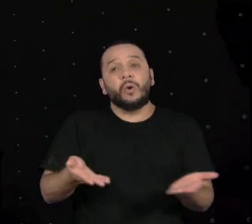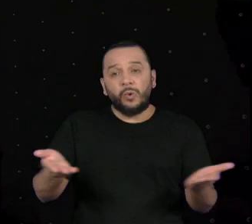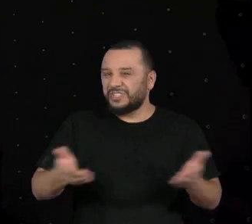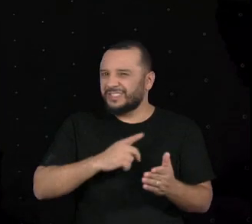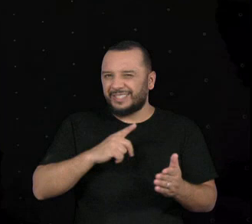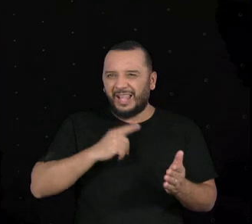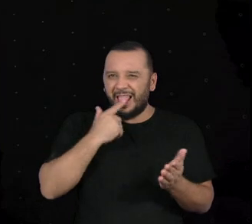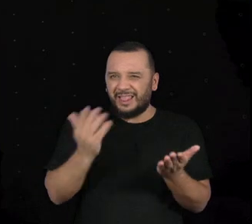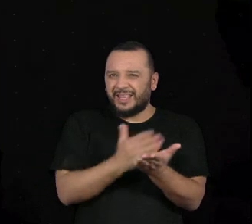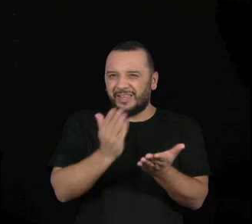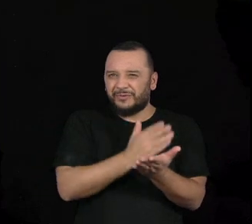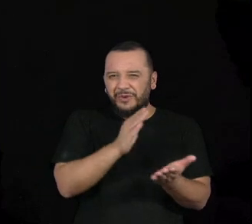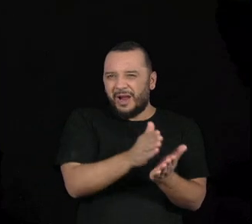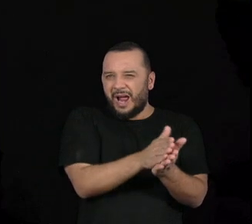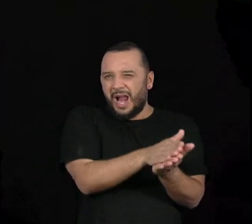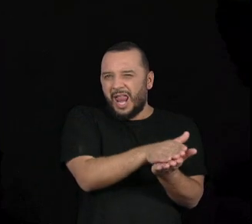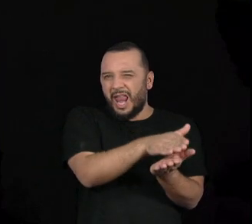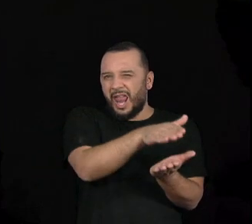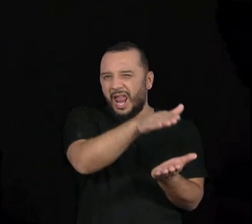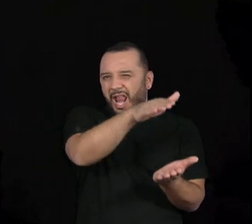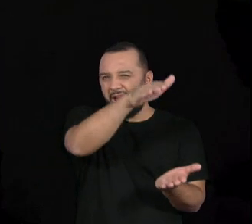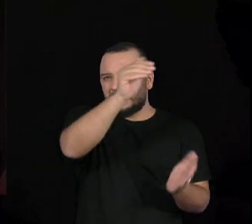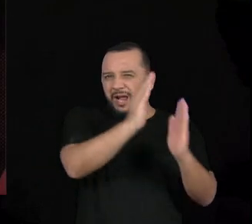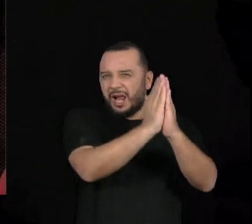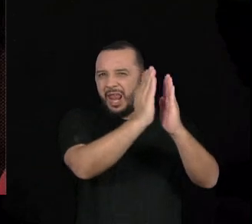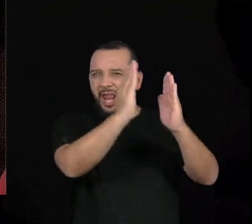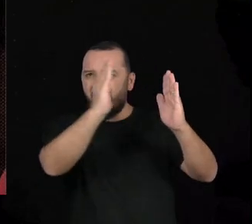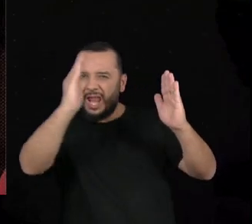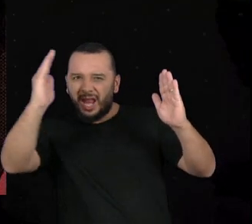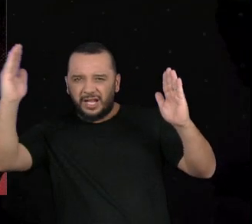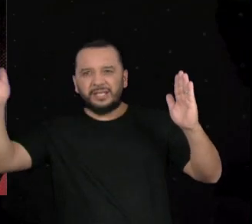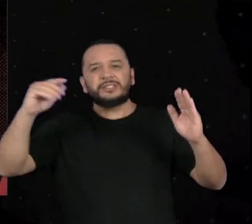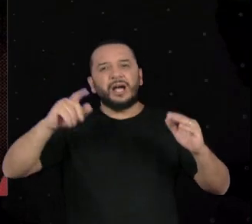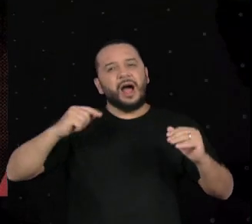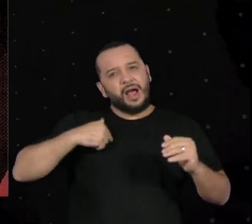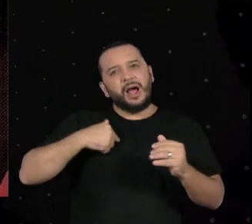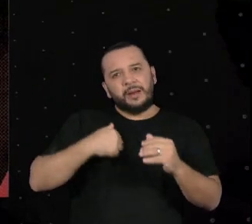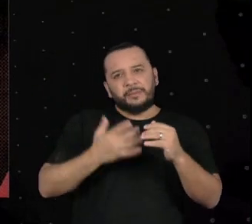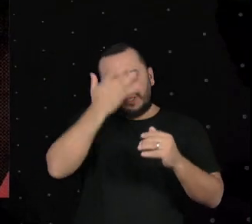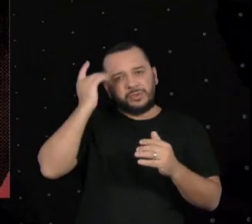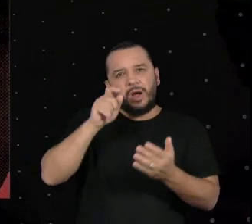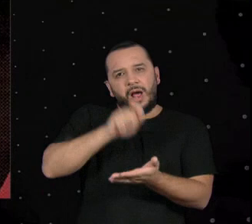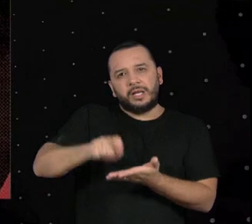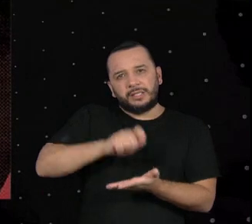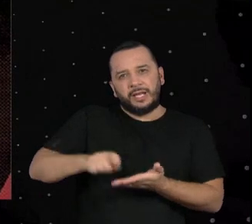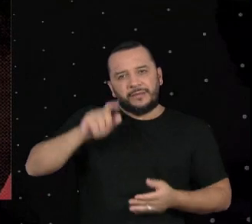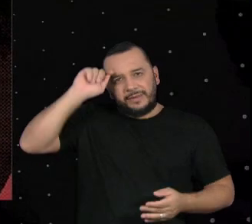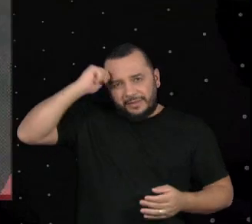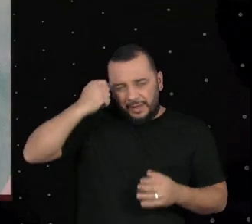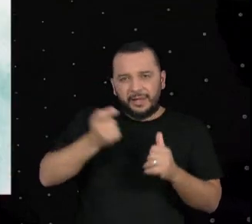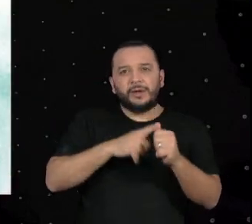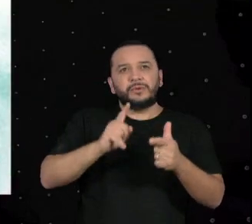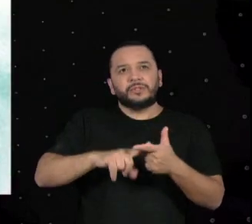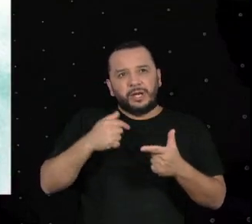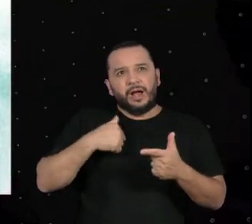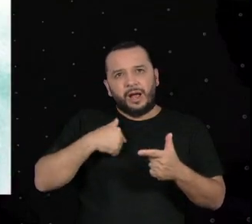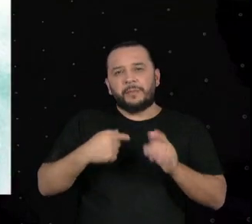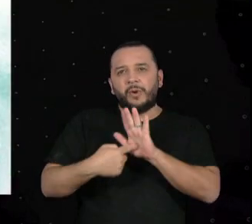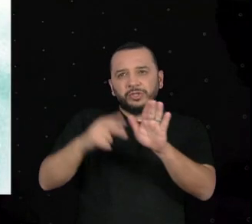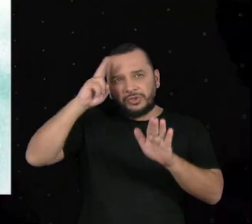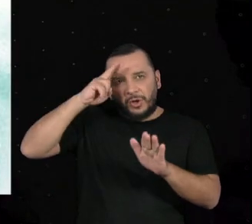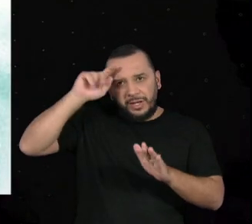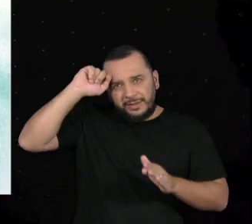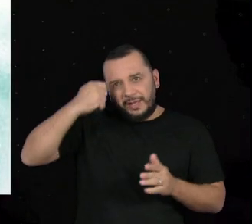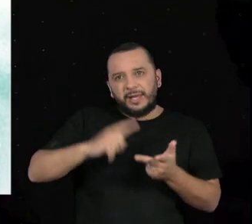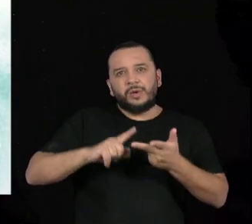e personagens negros, começa a ter livros didáticos com uma produção teórica que trazem outras narrativas negras, que trazem a resistência negra